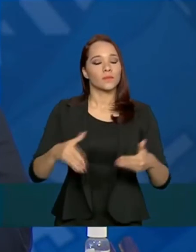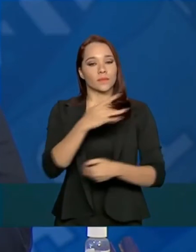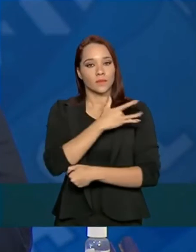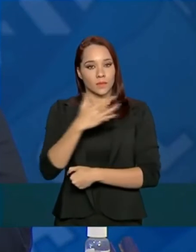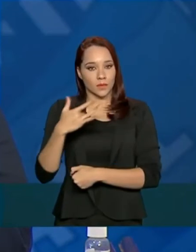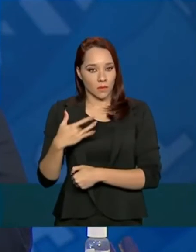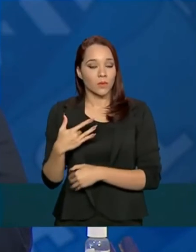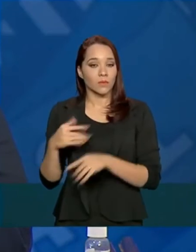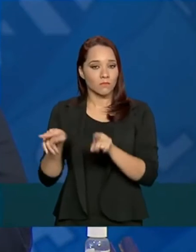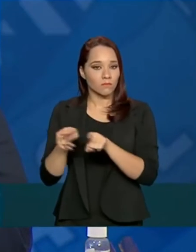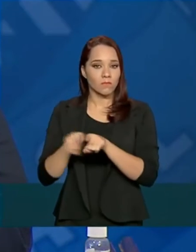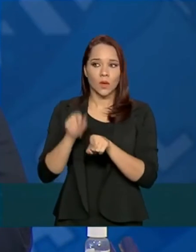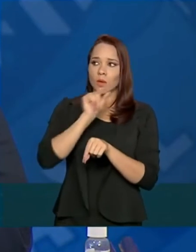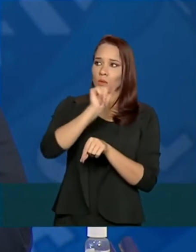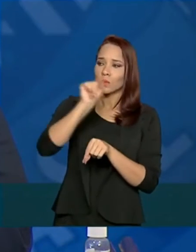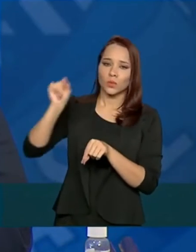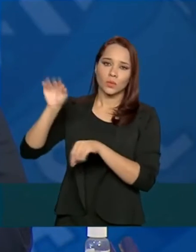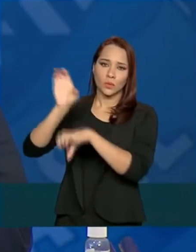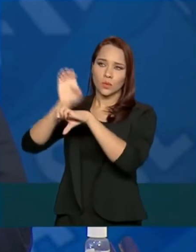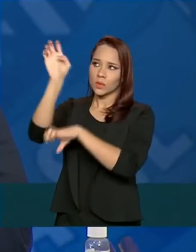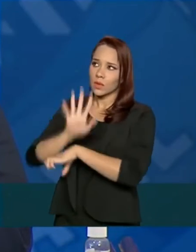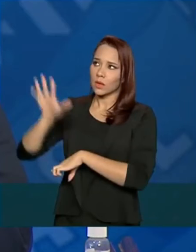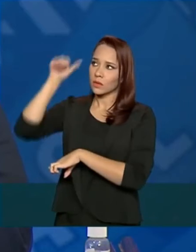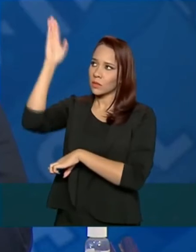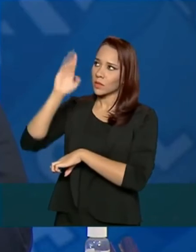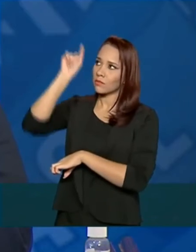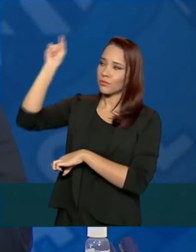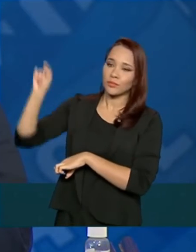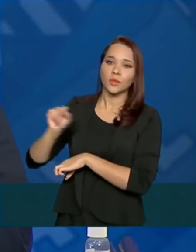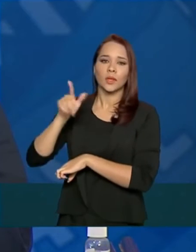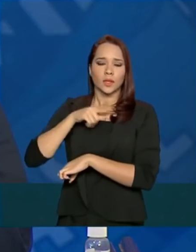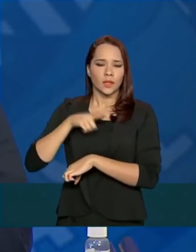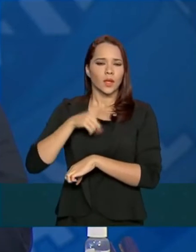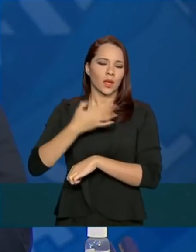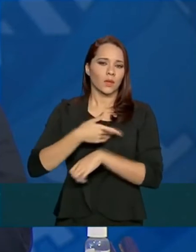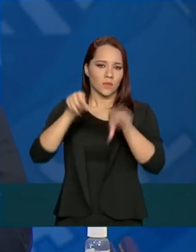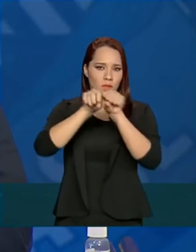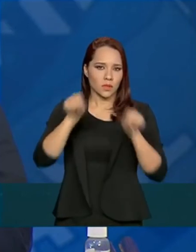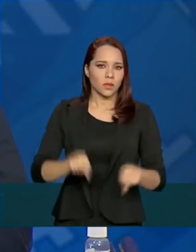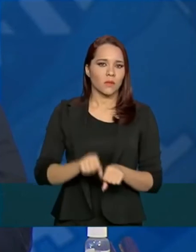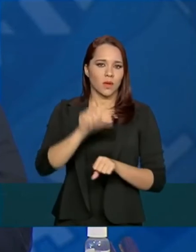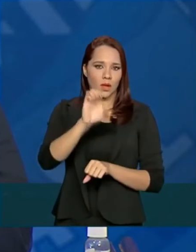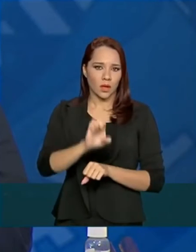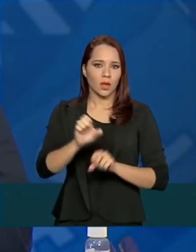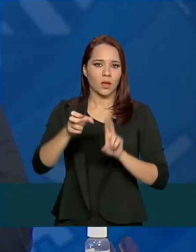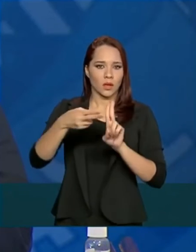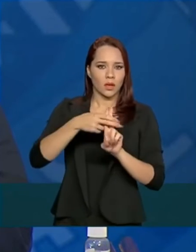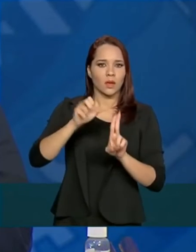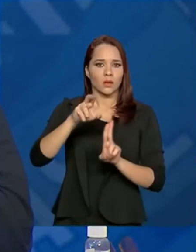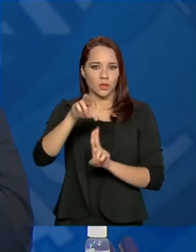e certamente em todos os estados do Brasil, o ESUS notifica, né, em que esse sistema é um sistema